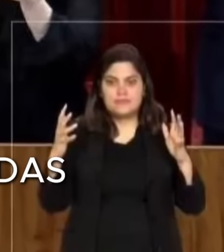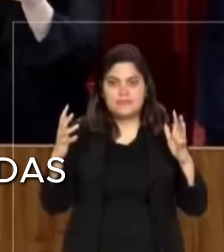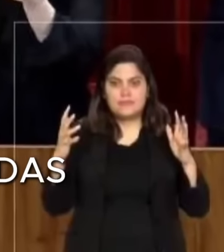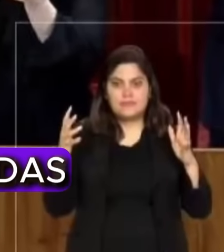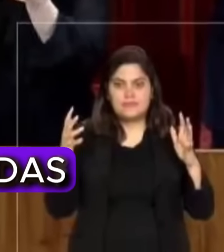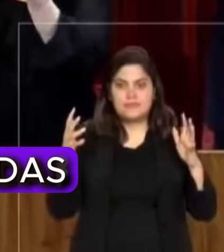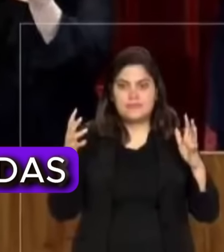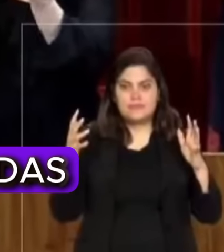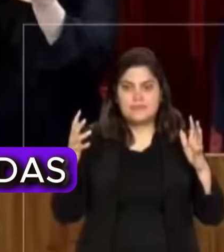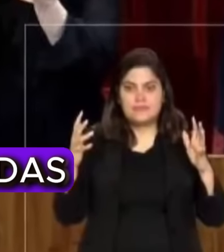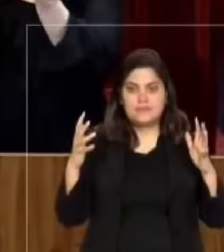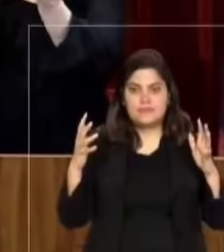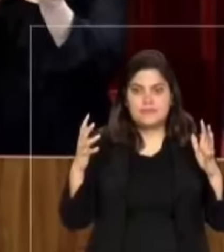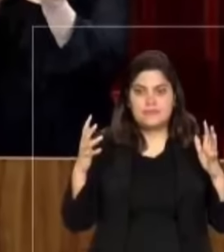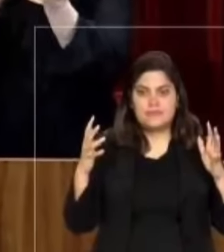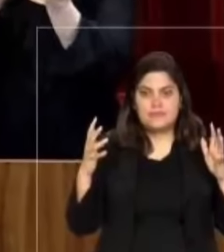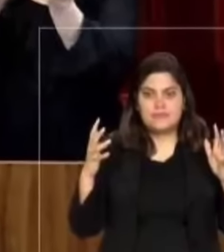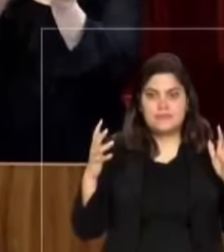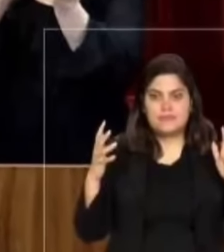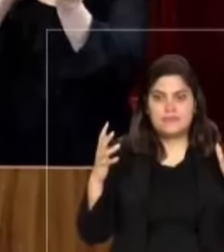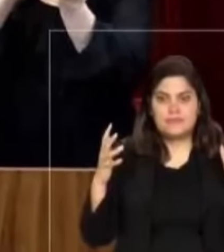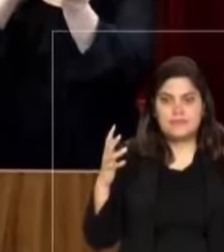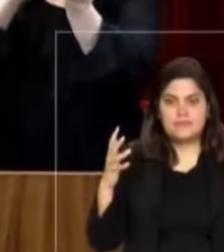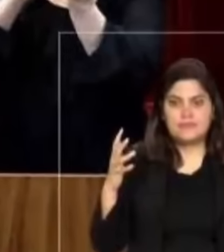pessoas, tomara que sejam recontratadas.